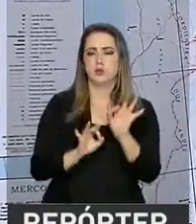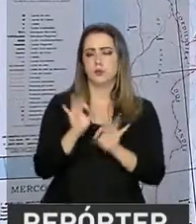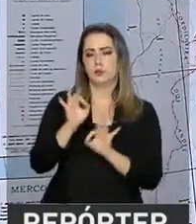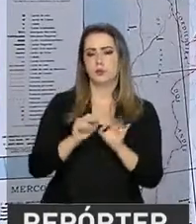fiscalização